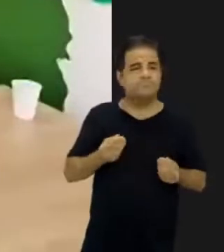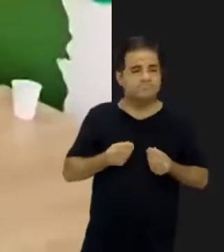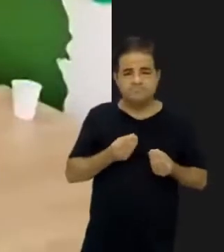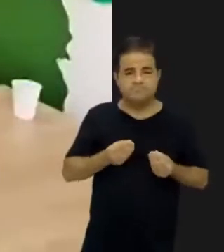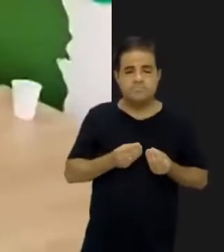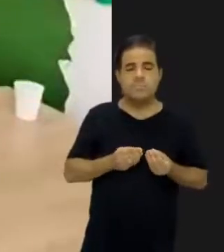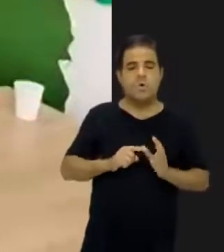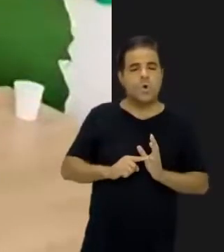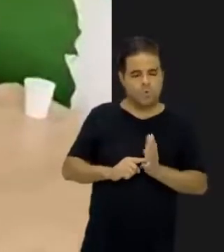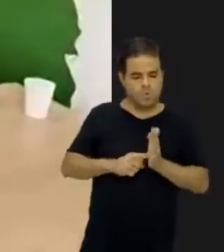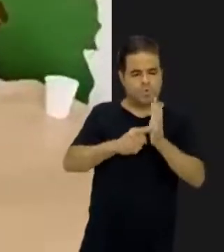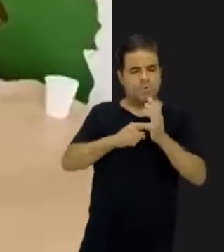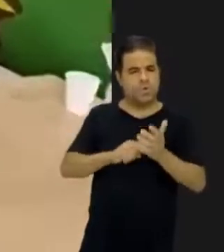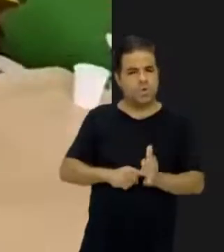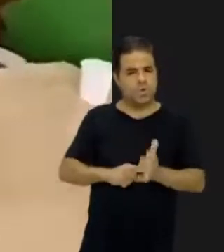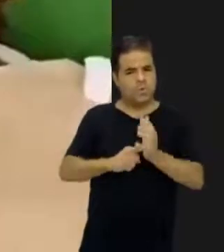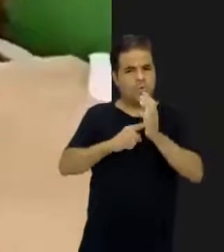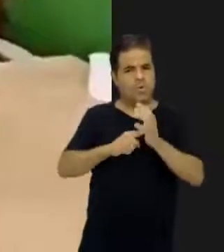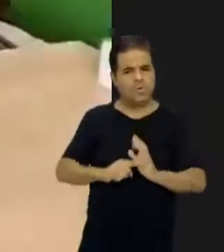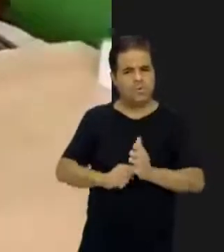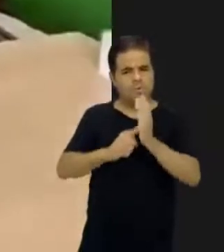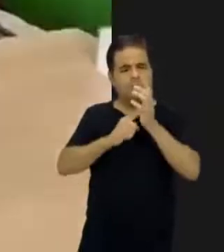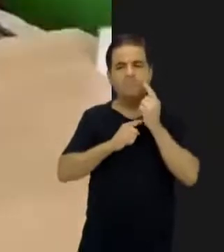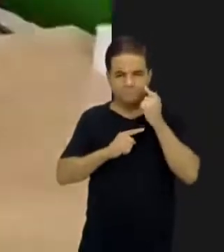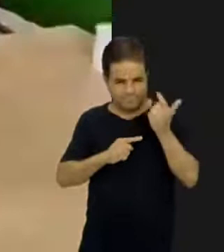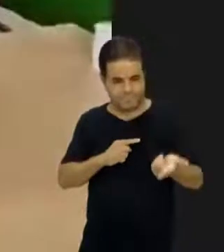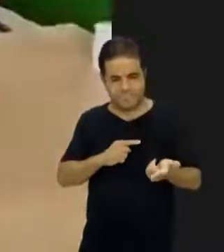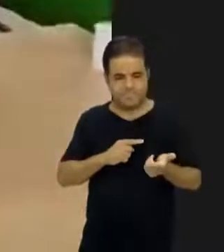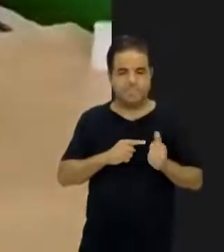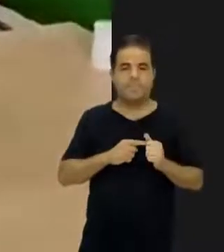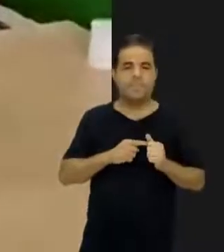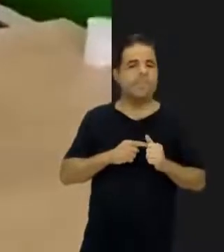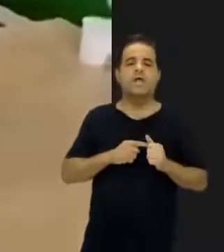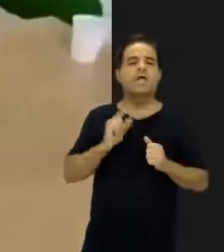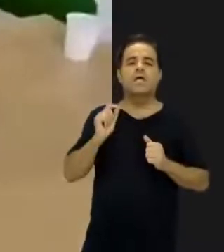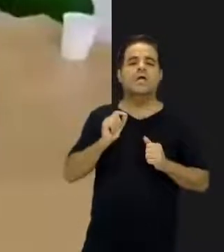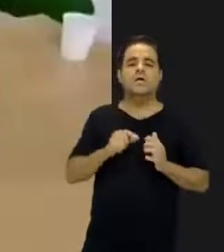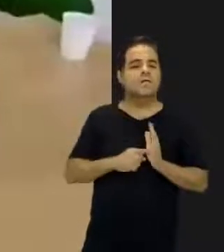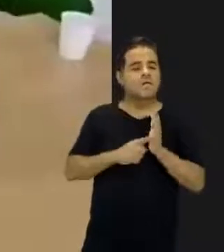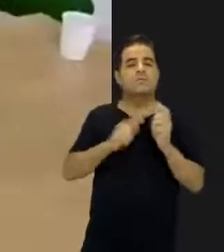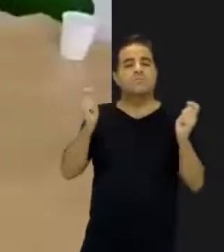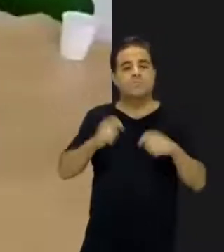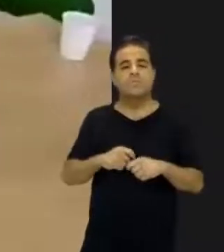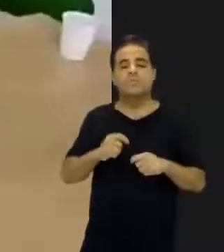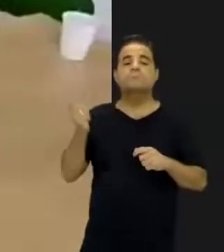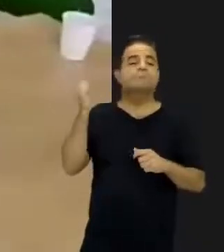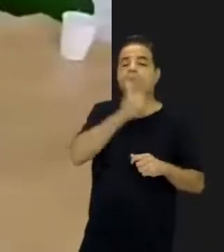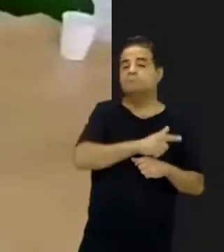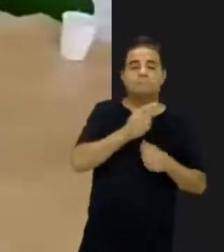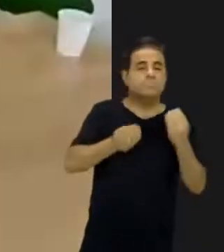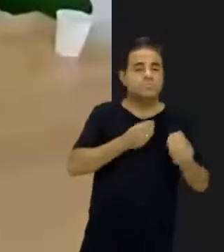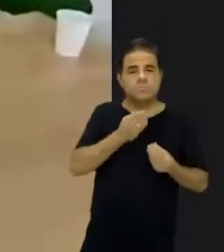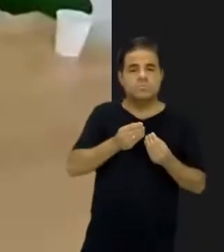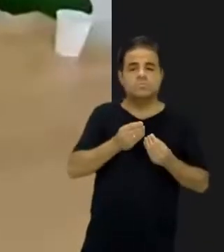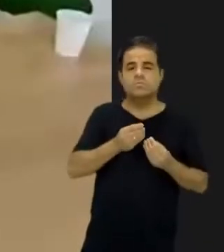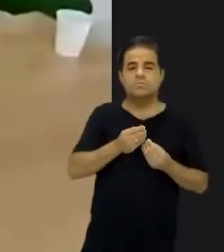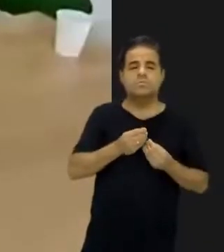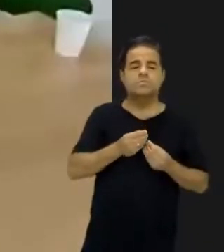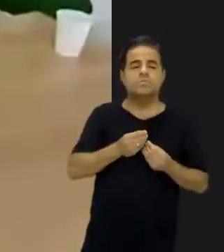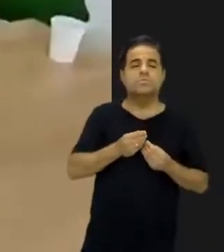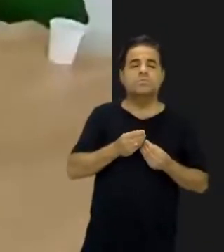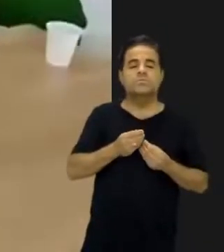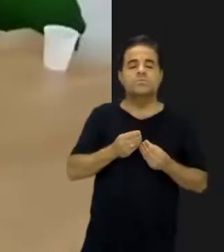com um motorzinho, tá vendo? Um motorzinho. Esse motorzinho aqui, ó, vocês podem adquirir aqueles leitores de